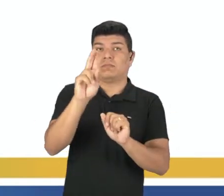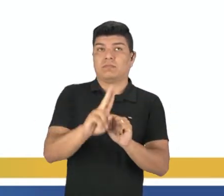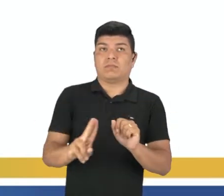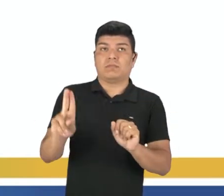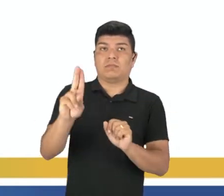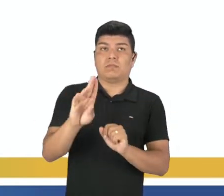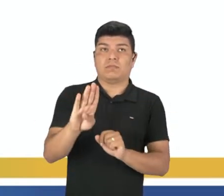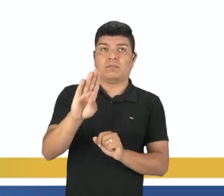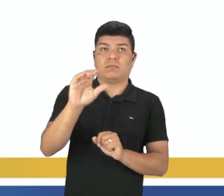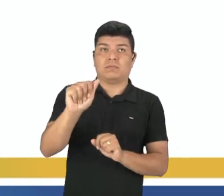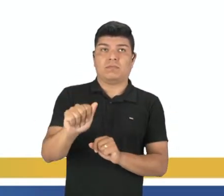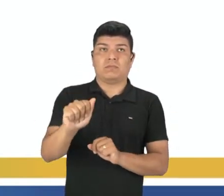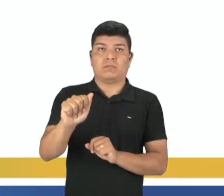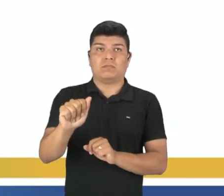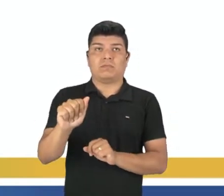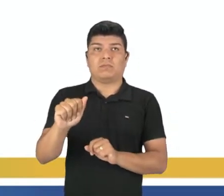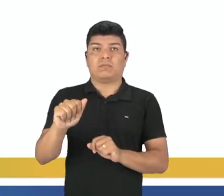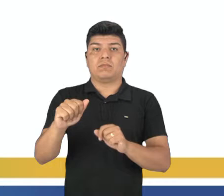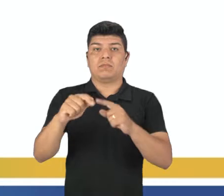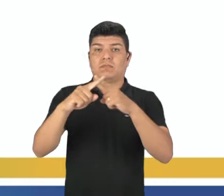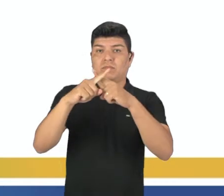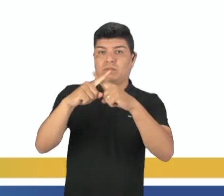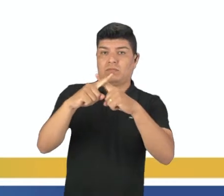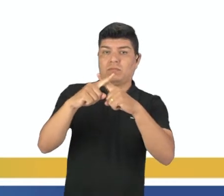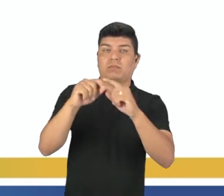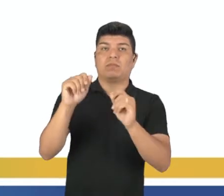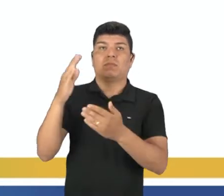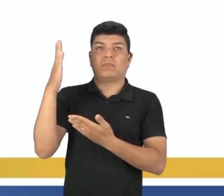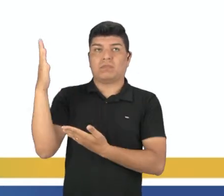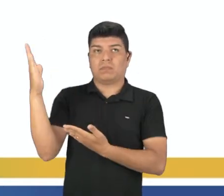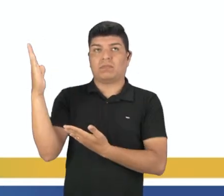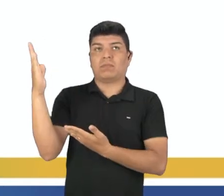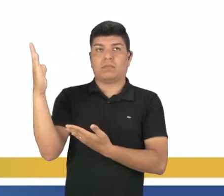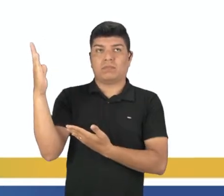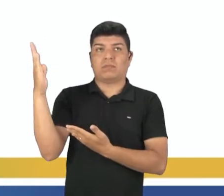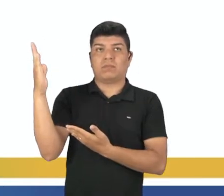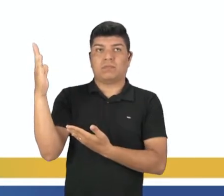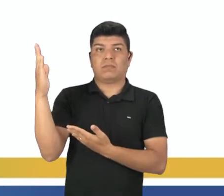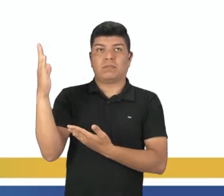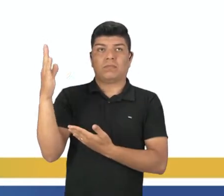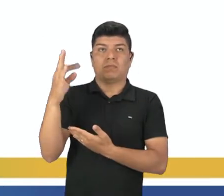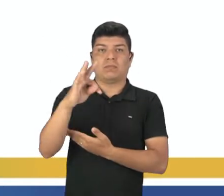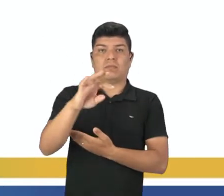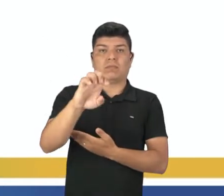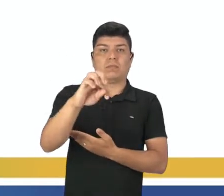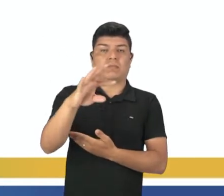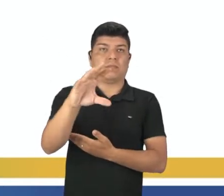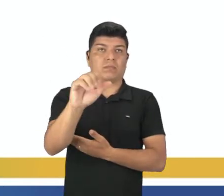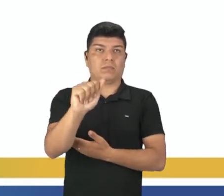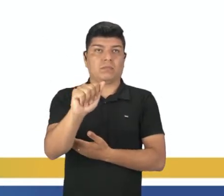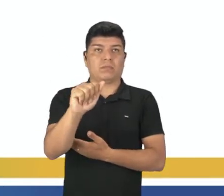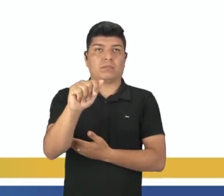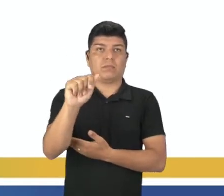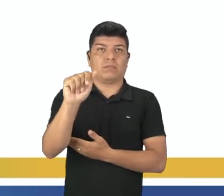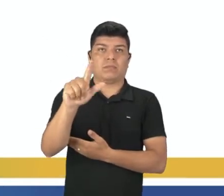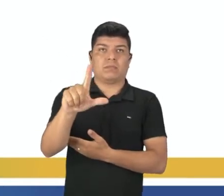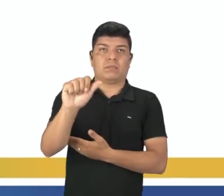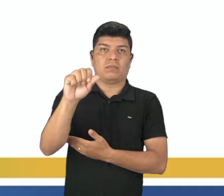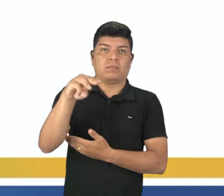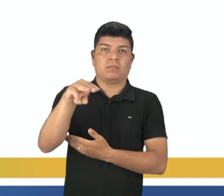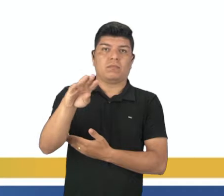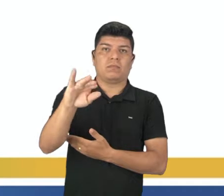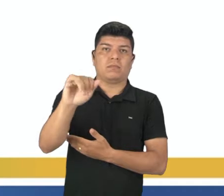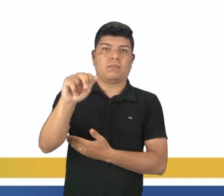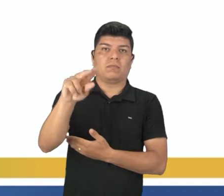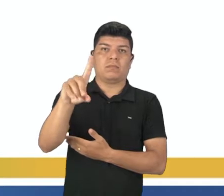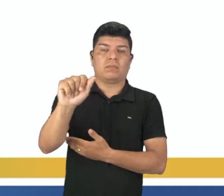ângulos θ e lambda, né? O θ aparece aí, olha, junto com o lambda, né? Na parte externa